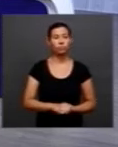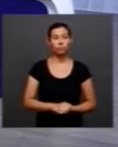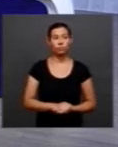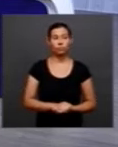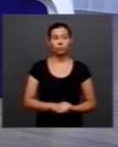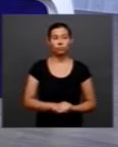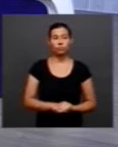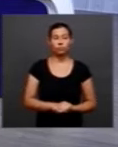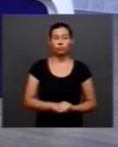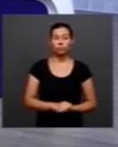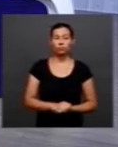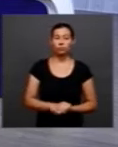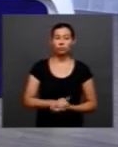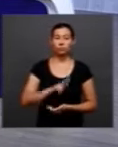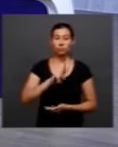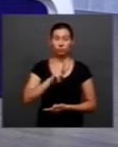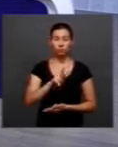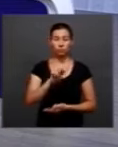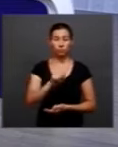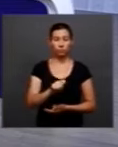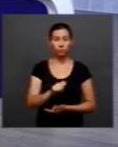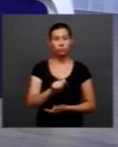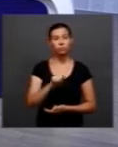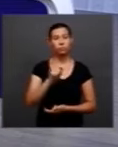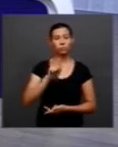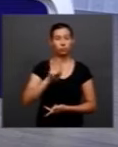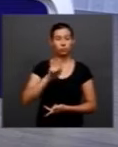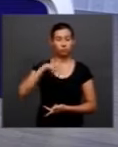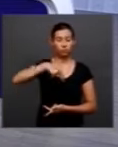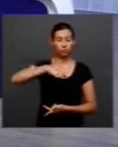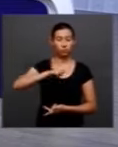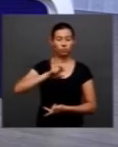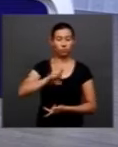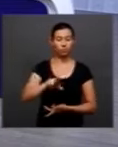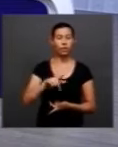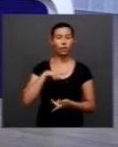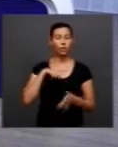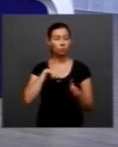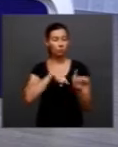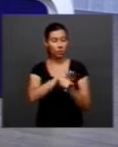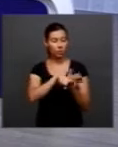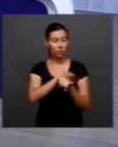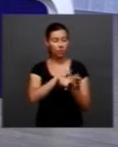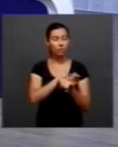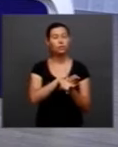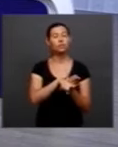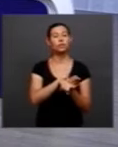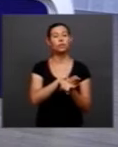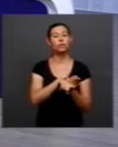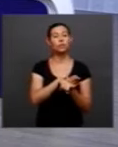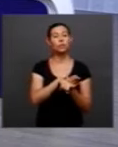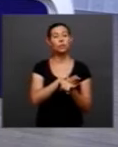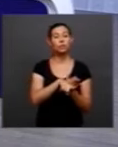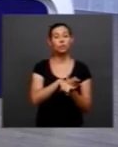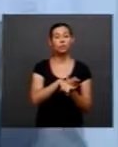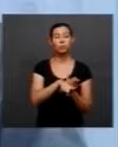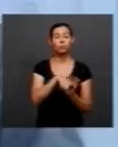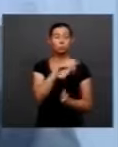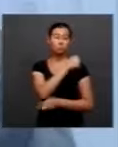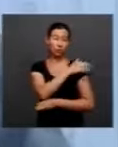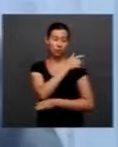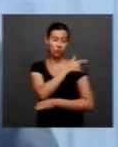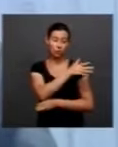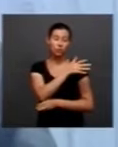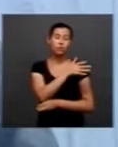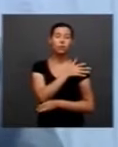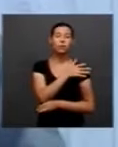pesquisa sobre a questão da homofobia voltada para o esporte. Como é que é isso? Então, na verdade,